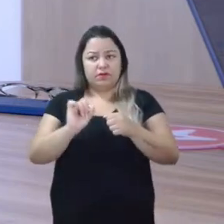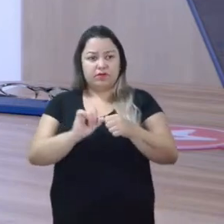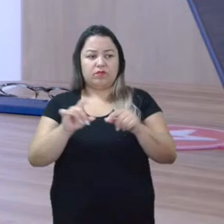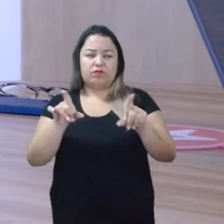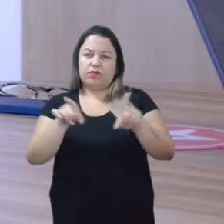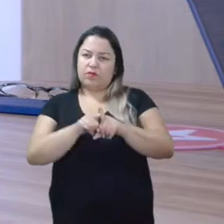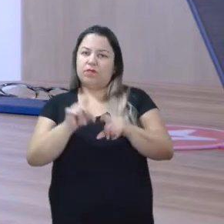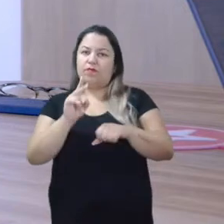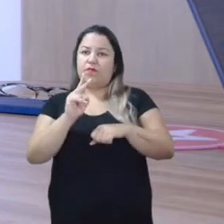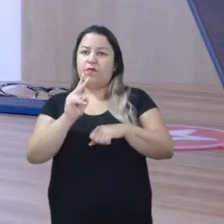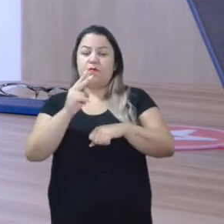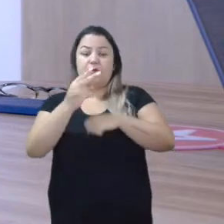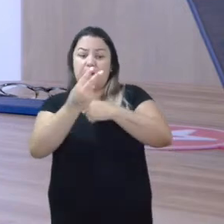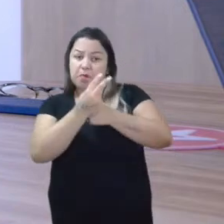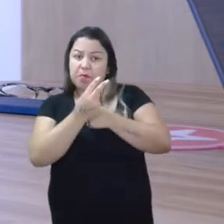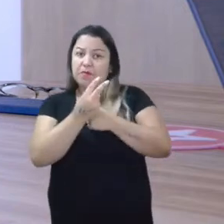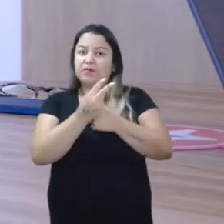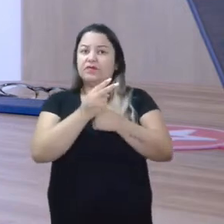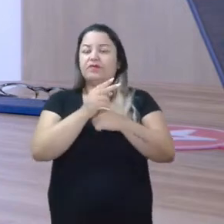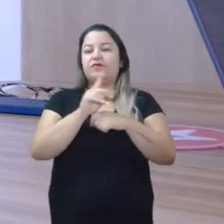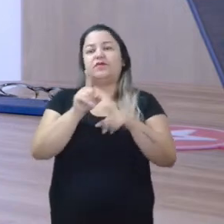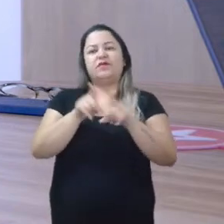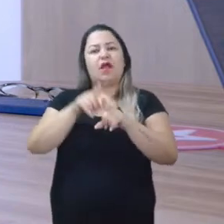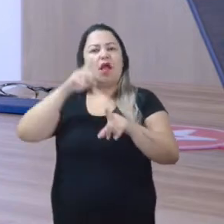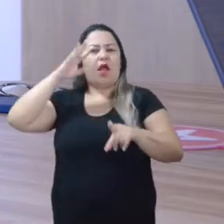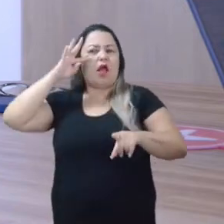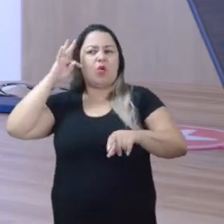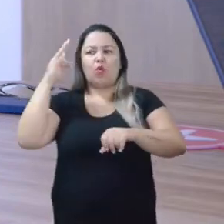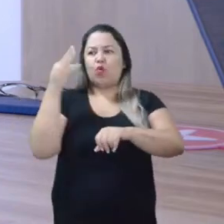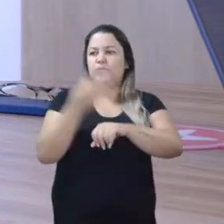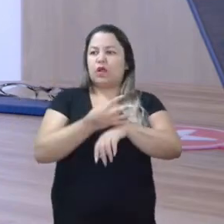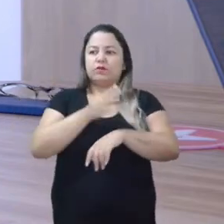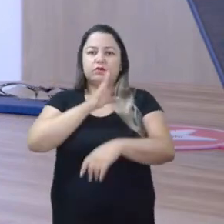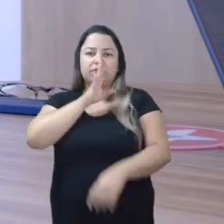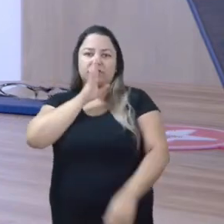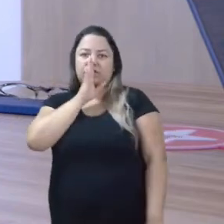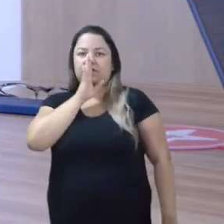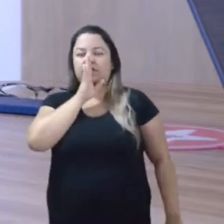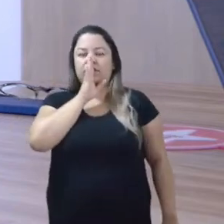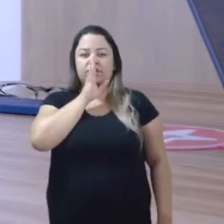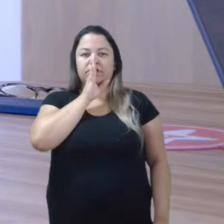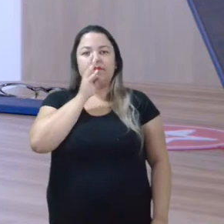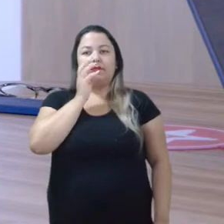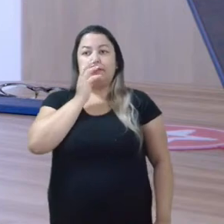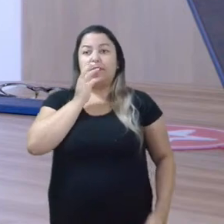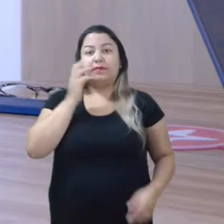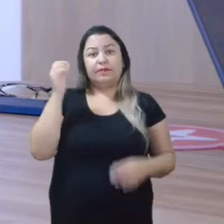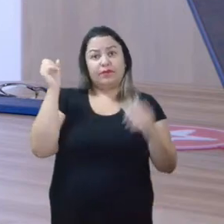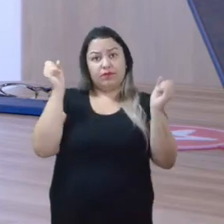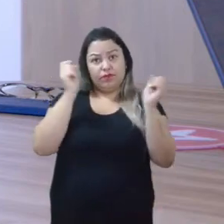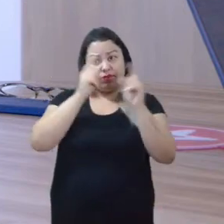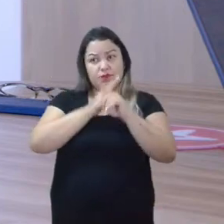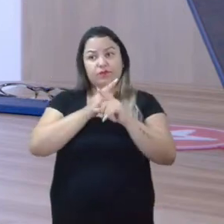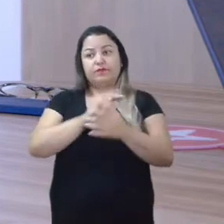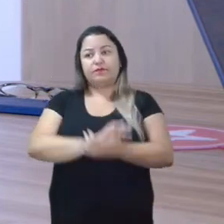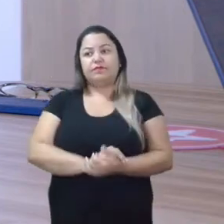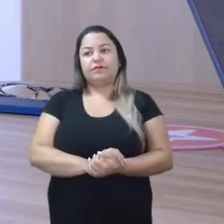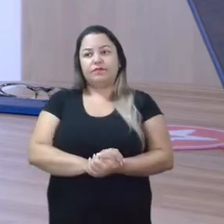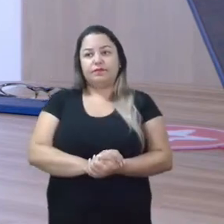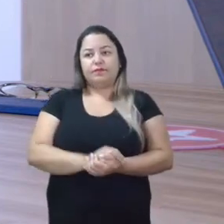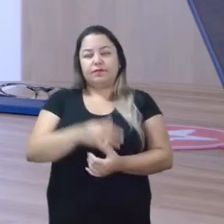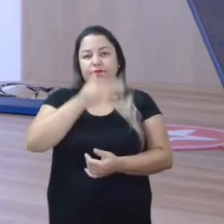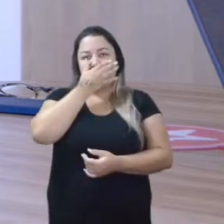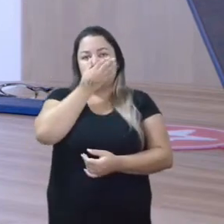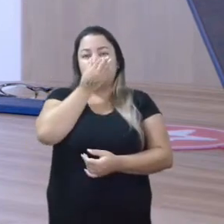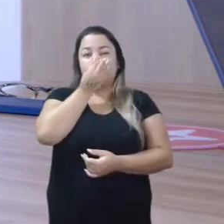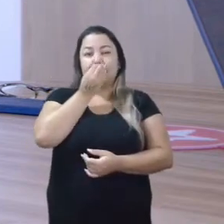me proteger, eu vou ser acusada de censura. Então, é uma situação muito complexa muito complexa. E o cerne disso tudo nós